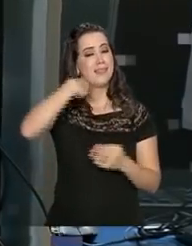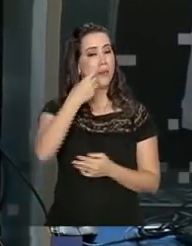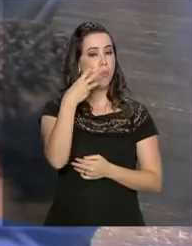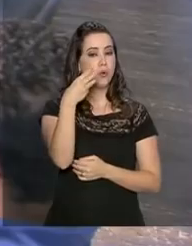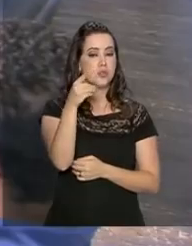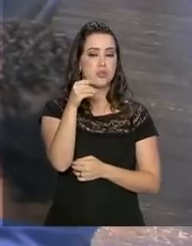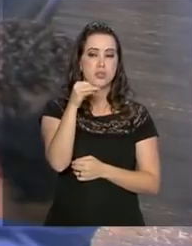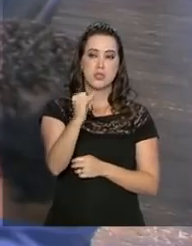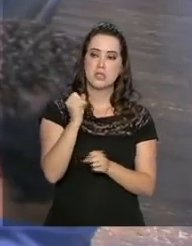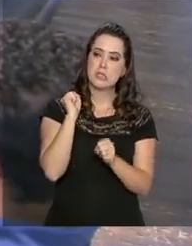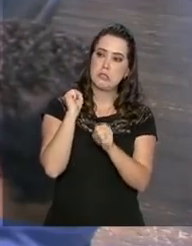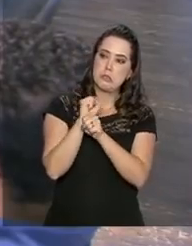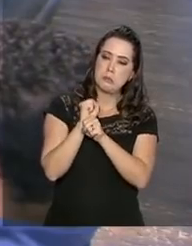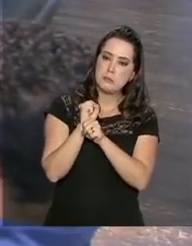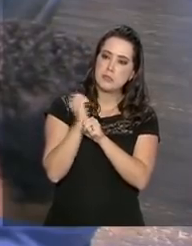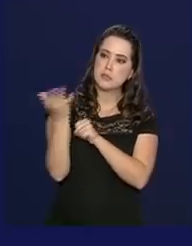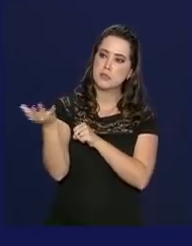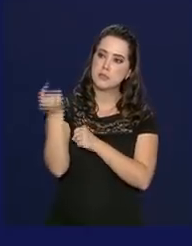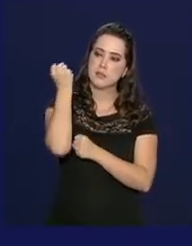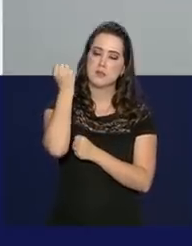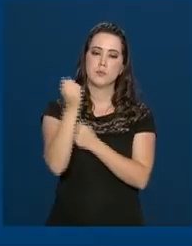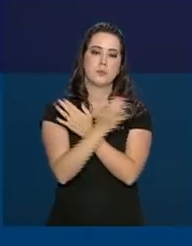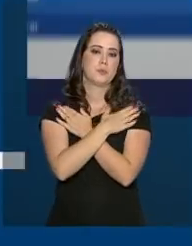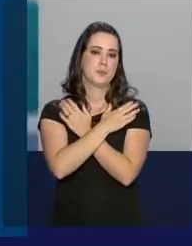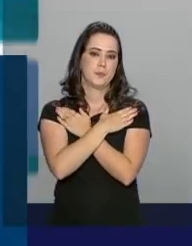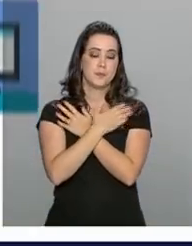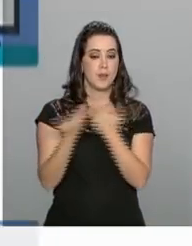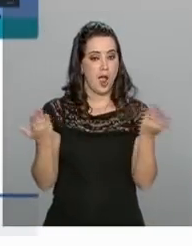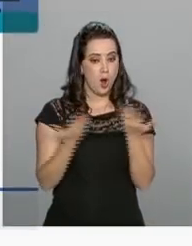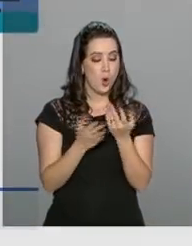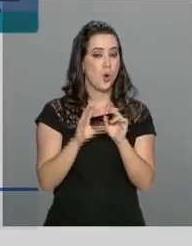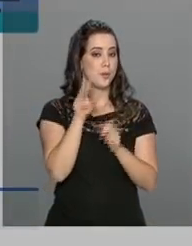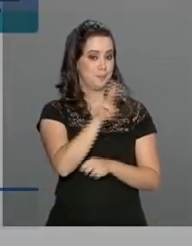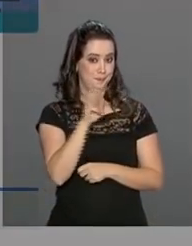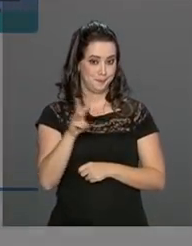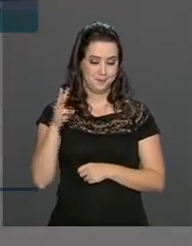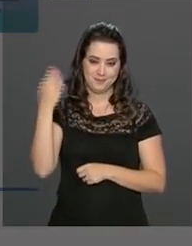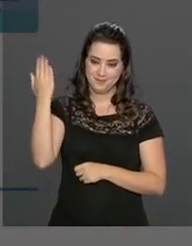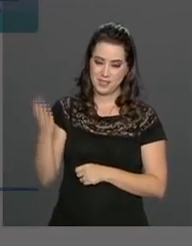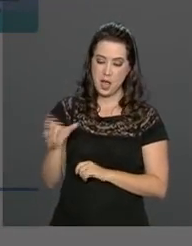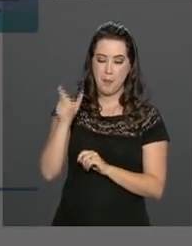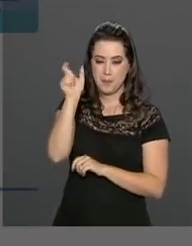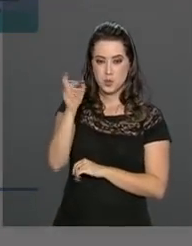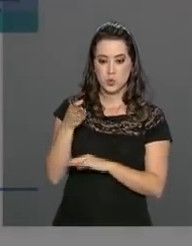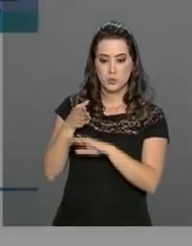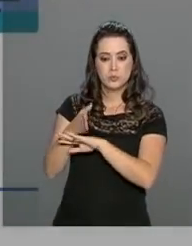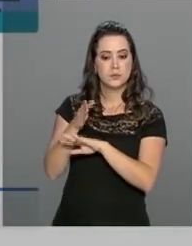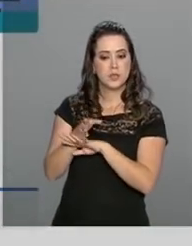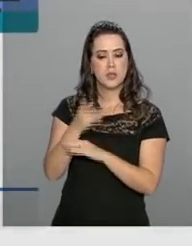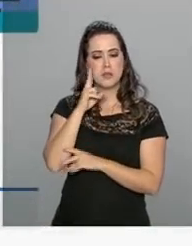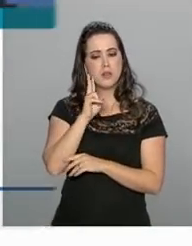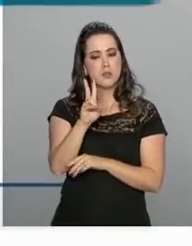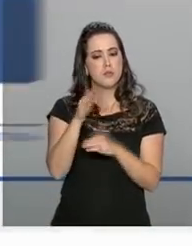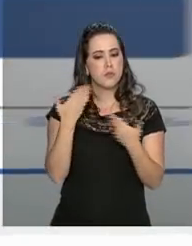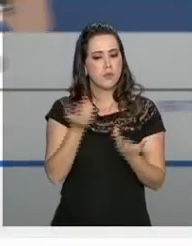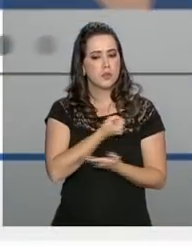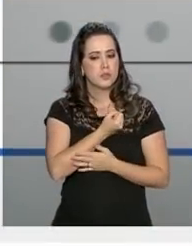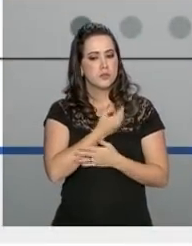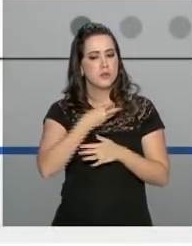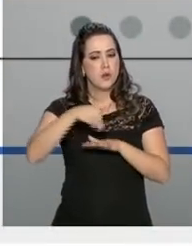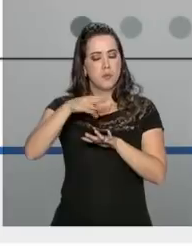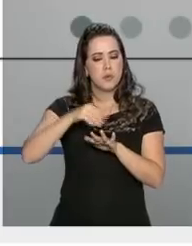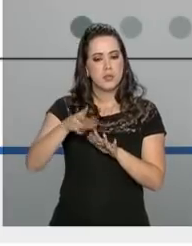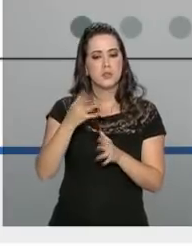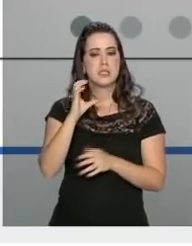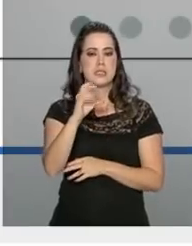30 dias ter acesso ao seguro pelo site Emprega Brasil o trabalhador vai cadastrar os dados como CPF